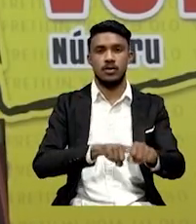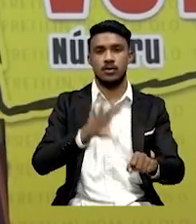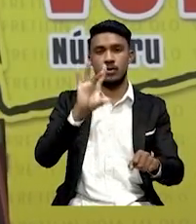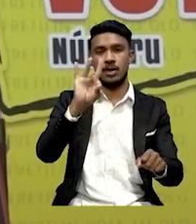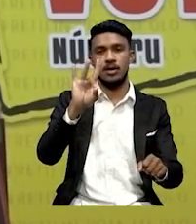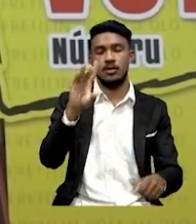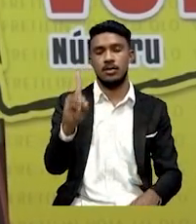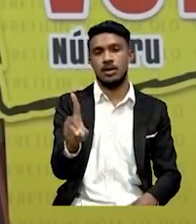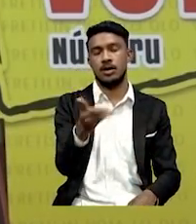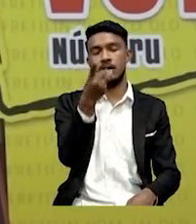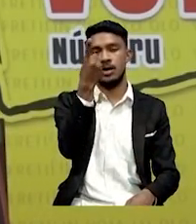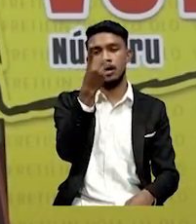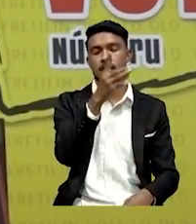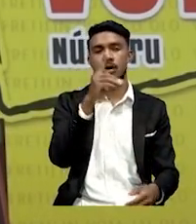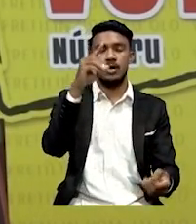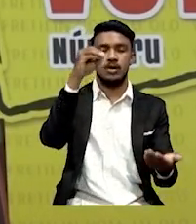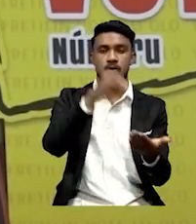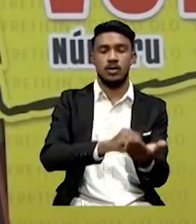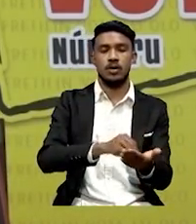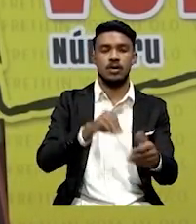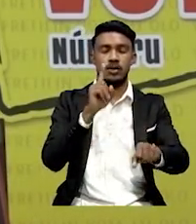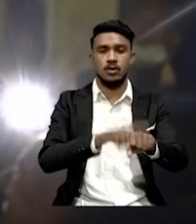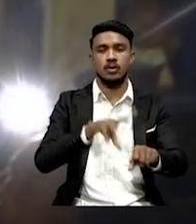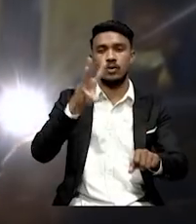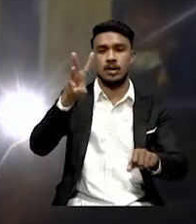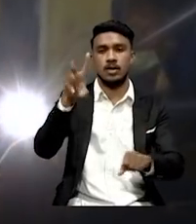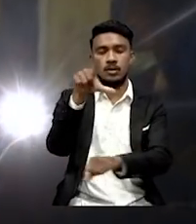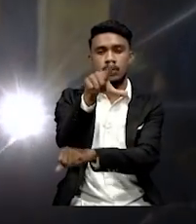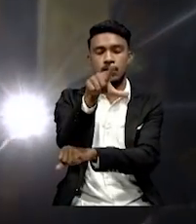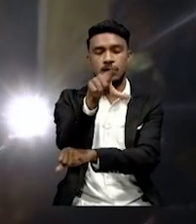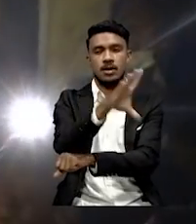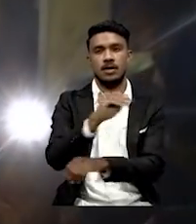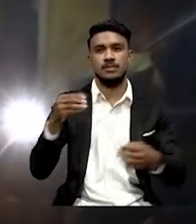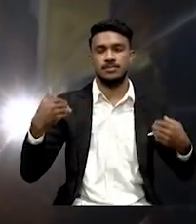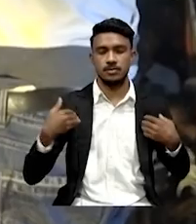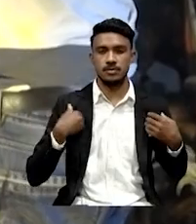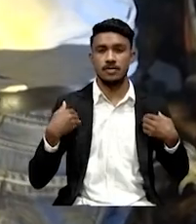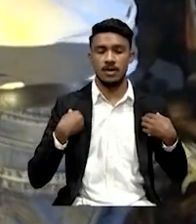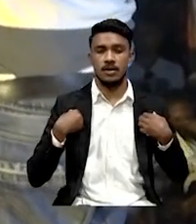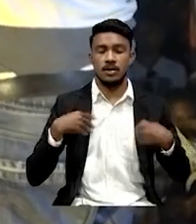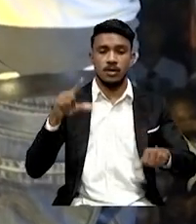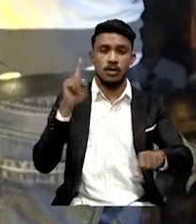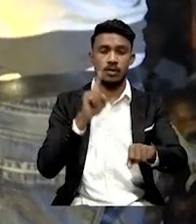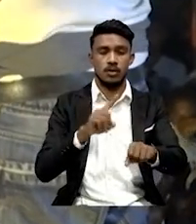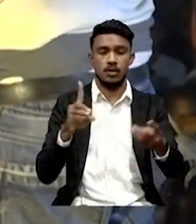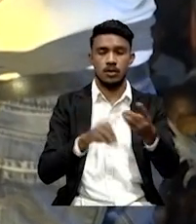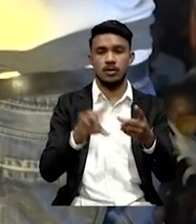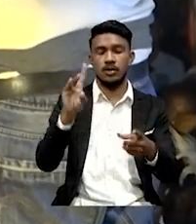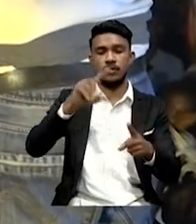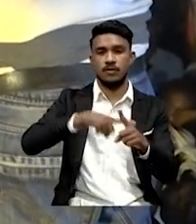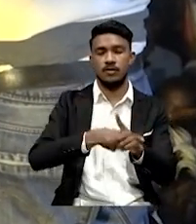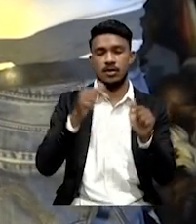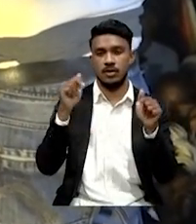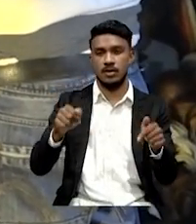dader to tuku nen ho balun lor kraik. Antes ne ia lorong hitu fulang ne ekipa kandidato